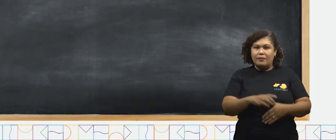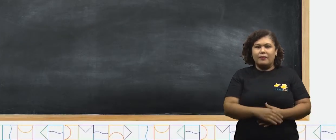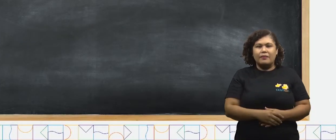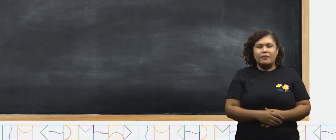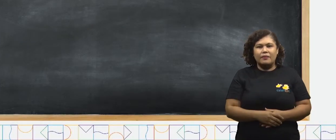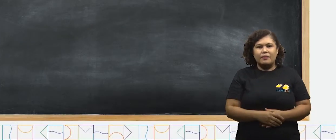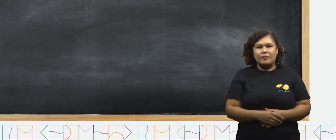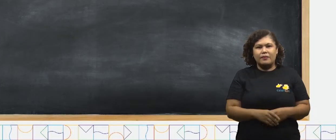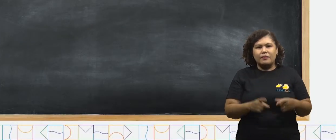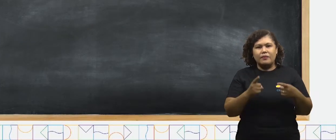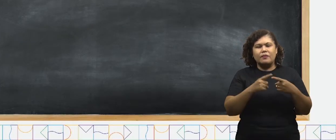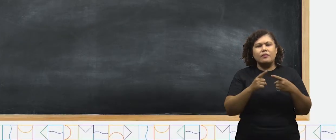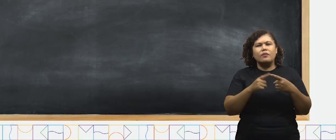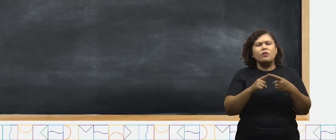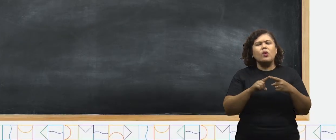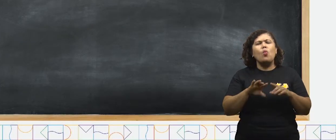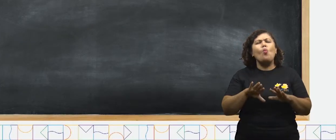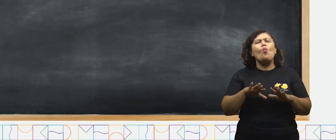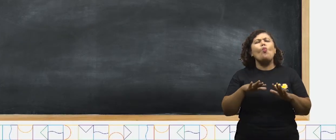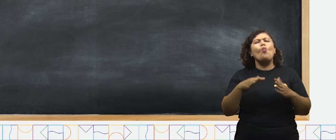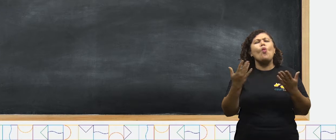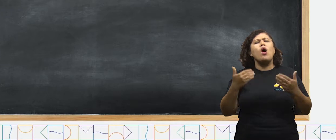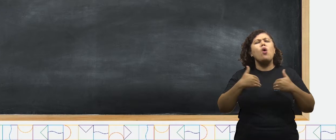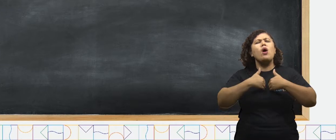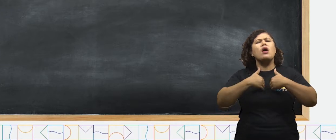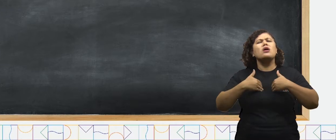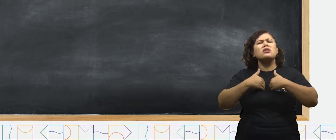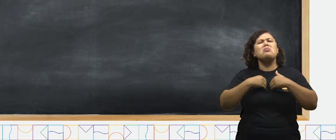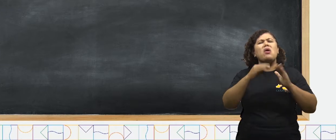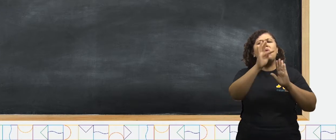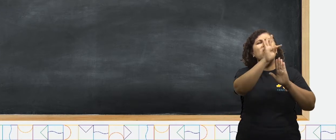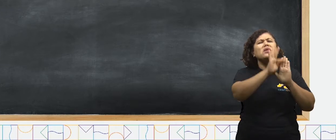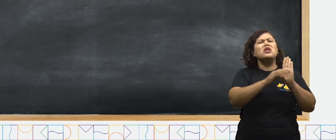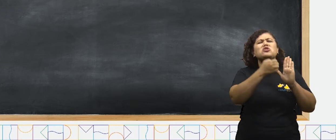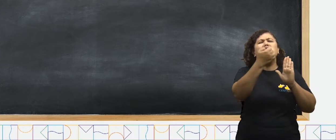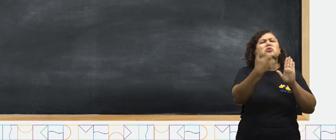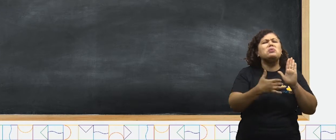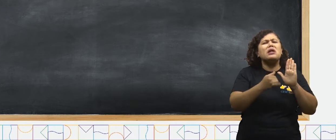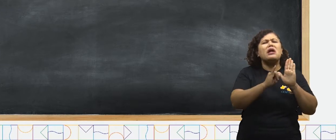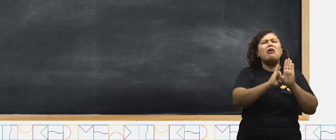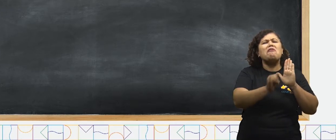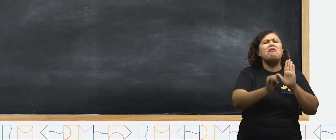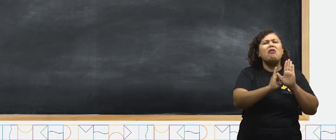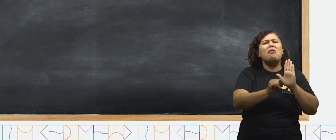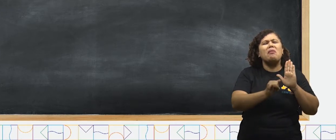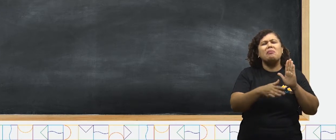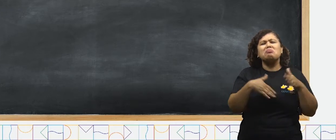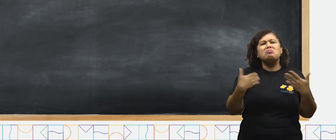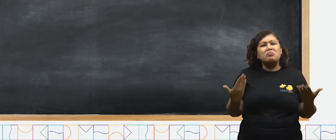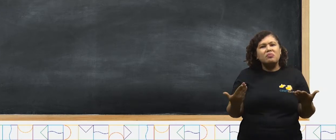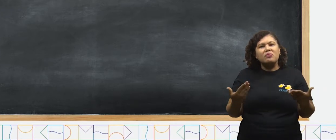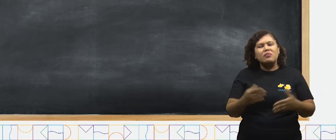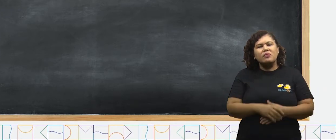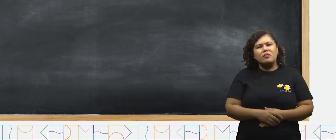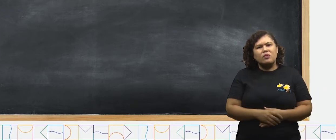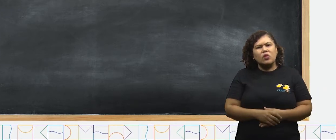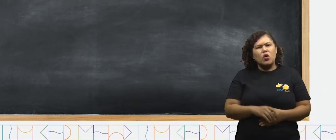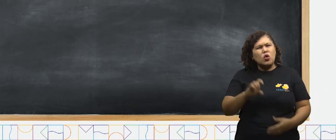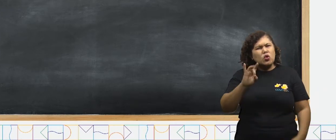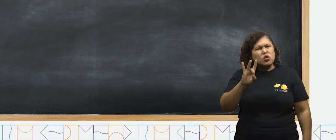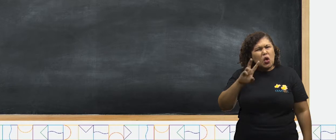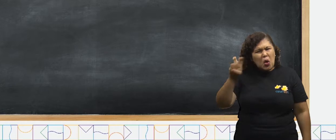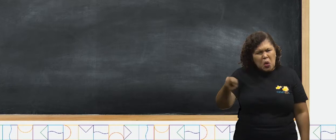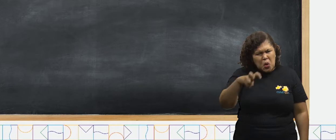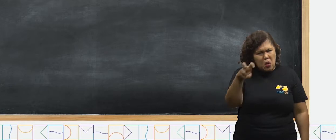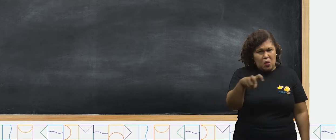1. Sobre qual animal o texto traz informações? Não vale dizer que é